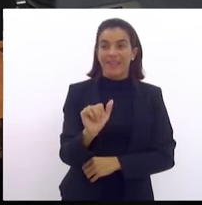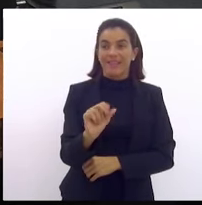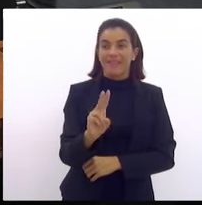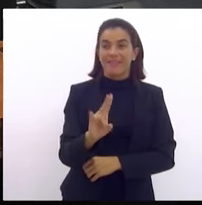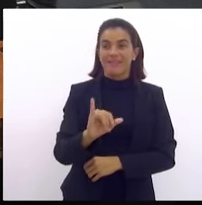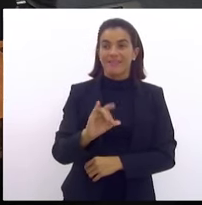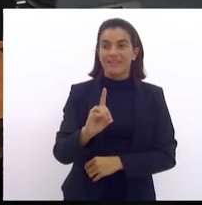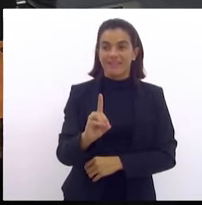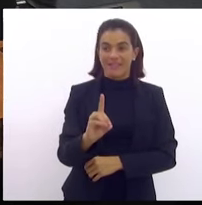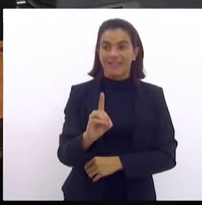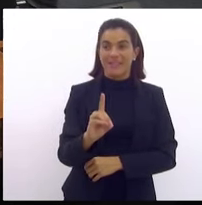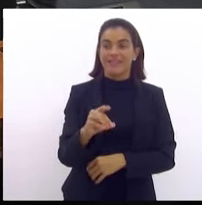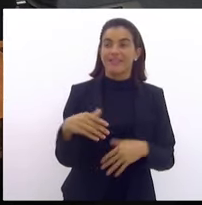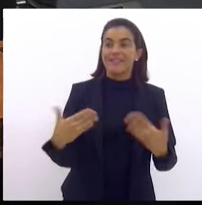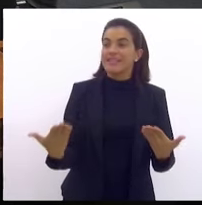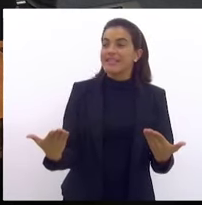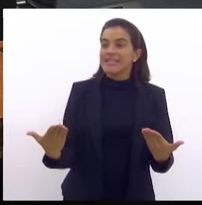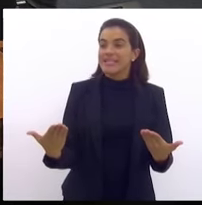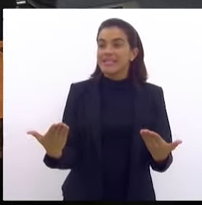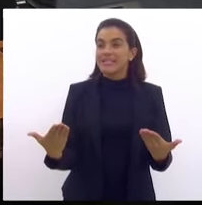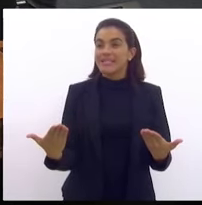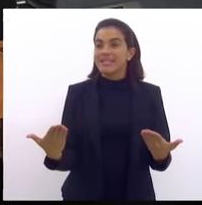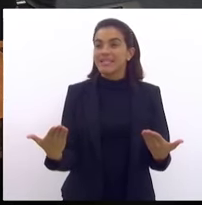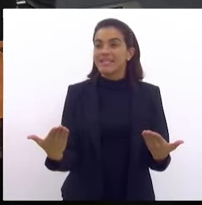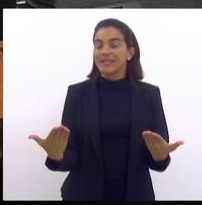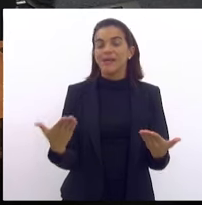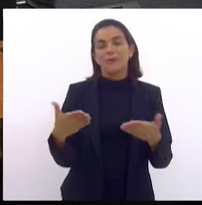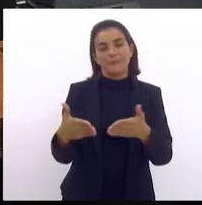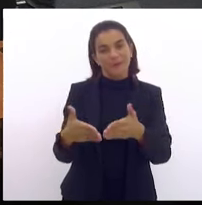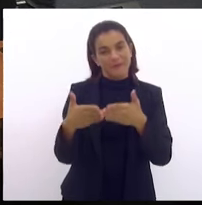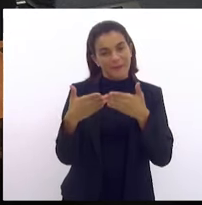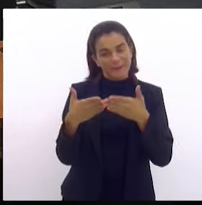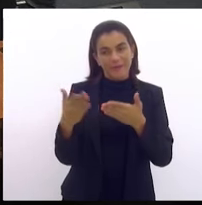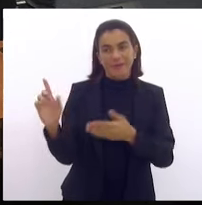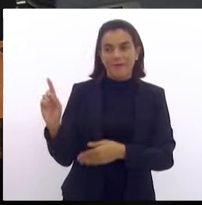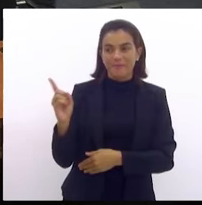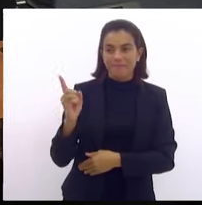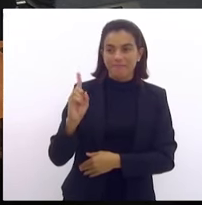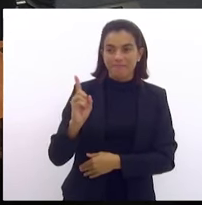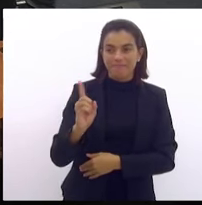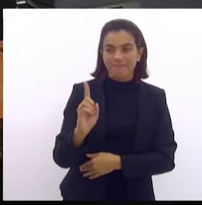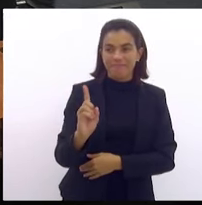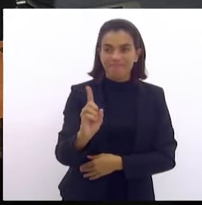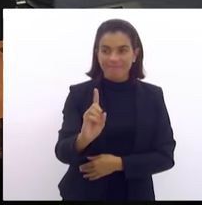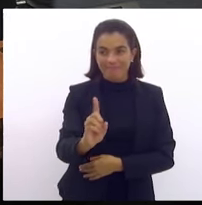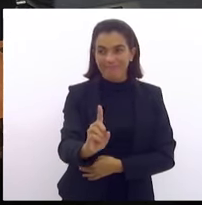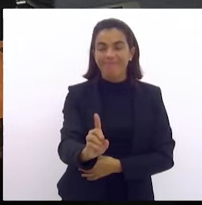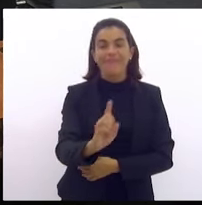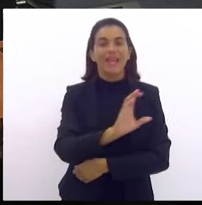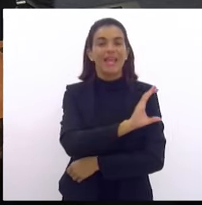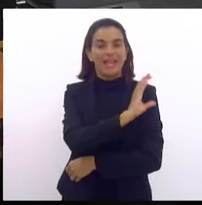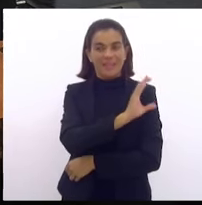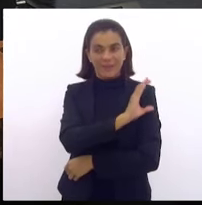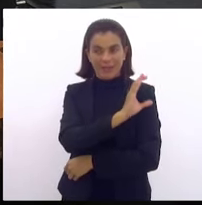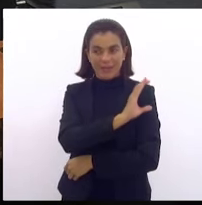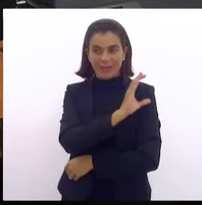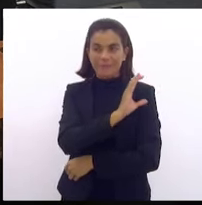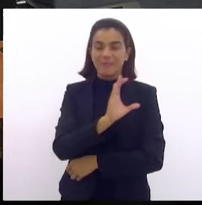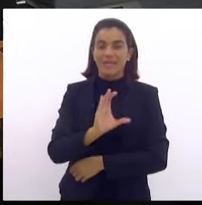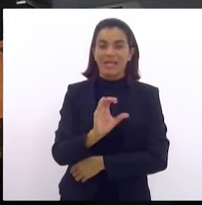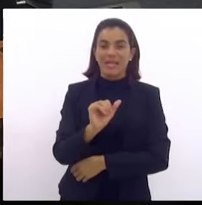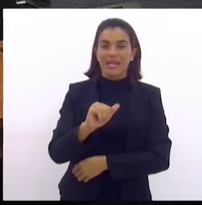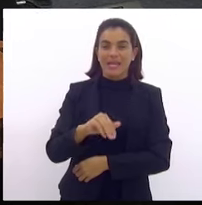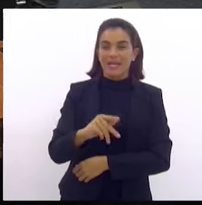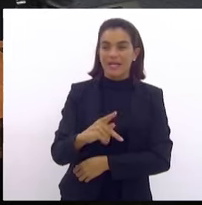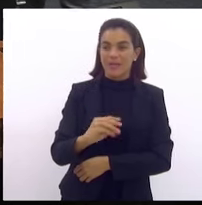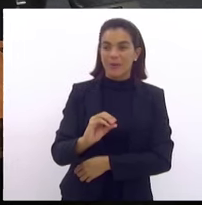aqui? Cadê o David? David. Por favor, cadê o David? Está lá. Ele é de Campos do Goitacazes.